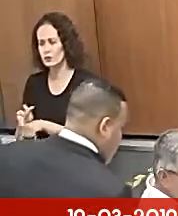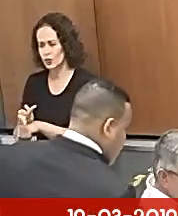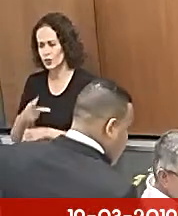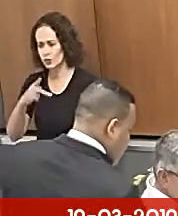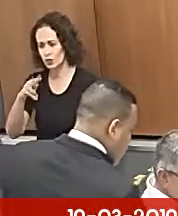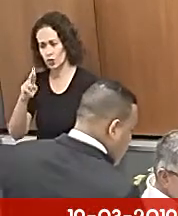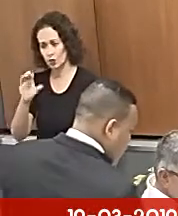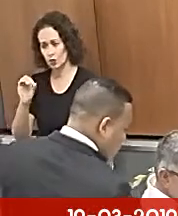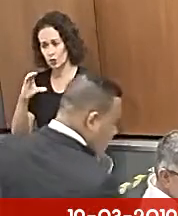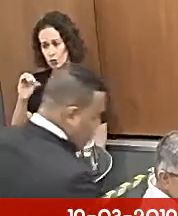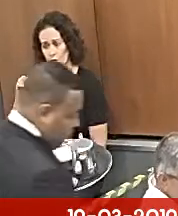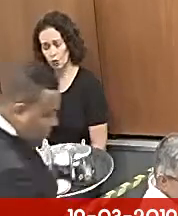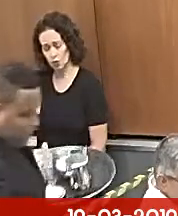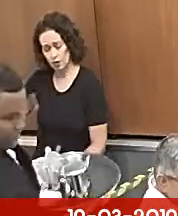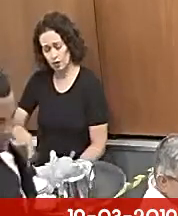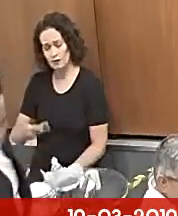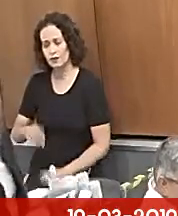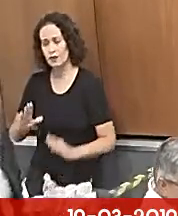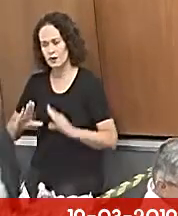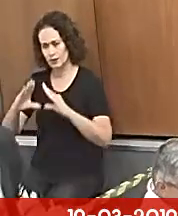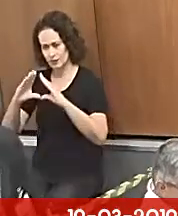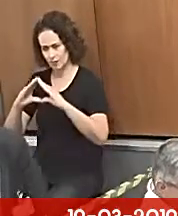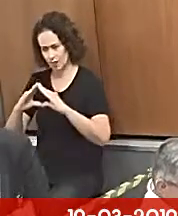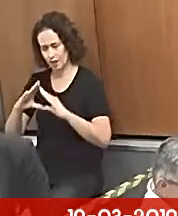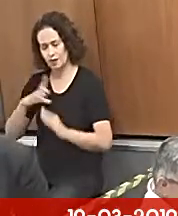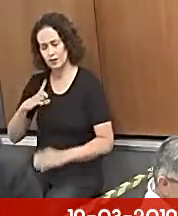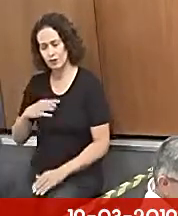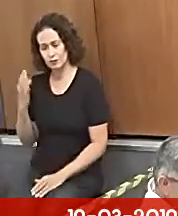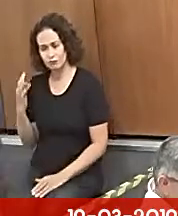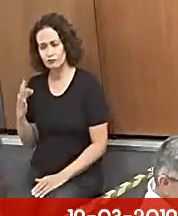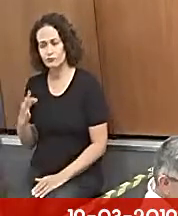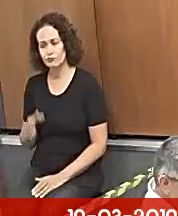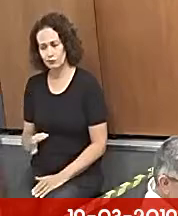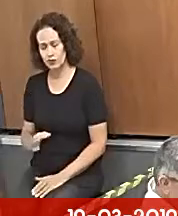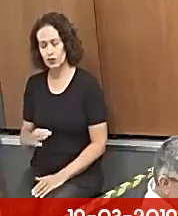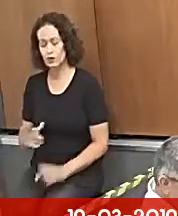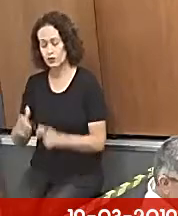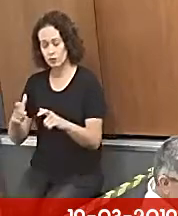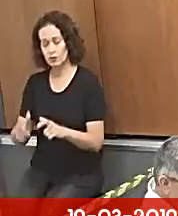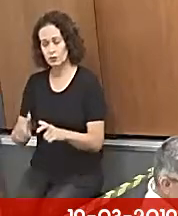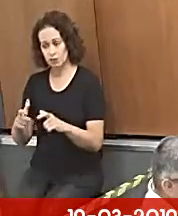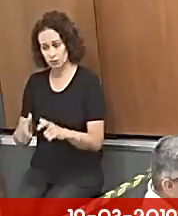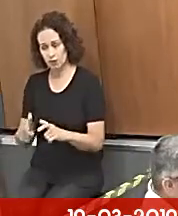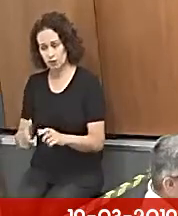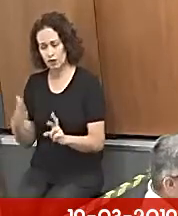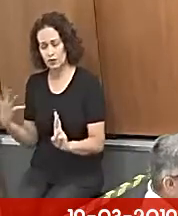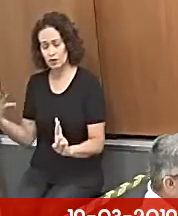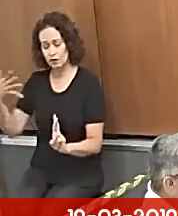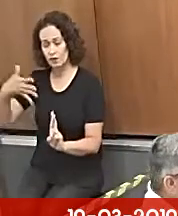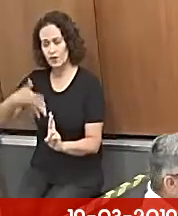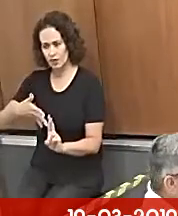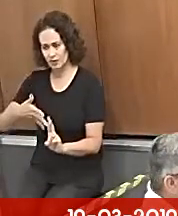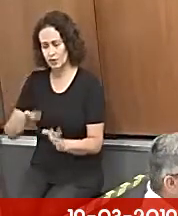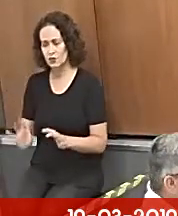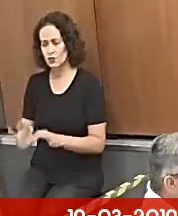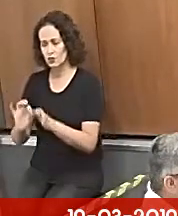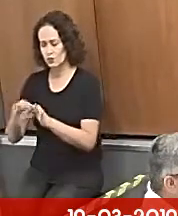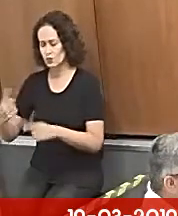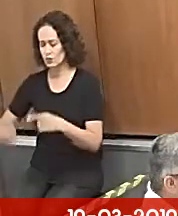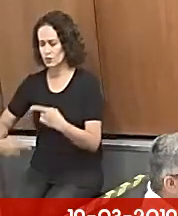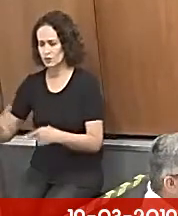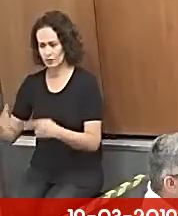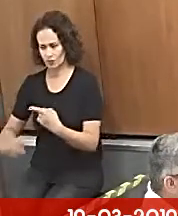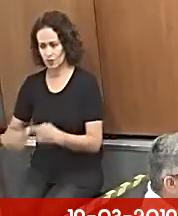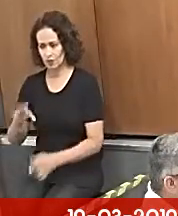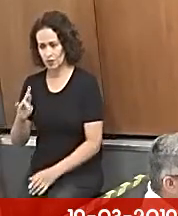assembléia então eu tenho certeza que esse centro jurídico aqui e parceria com o tribunal de justiça será